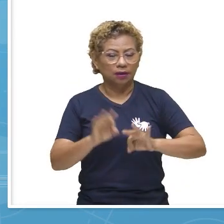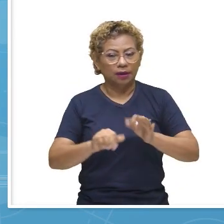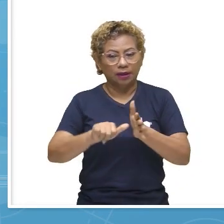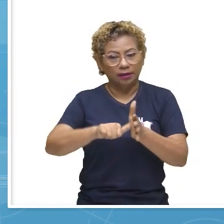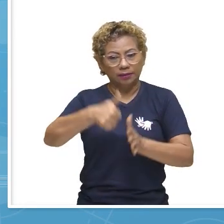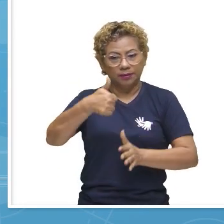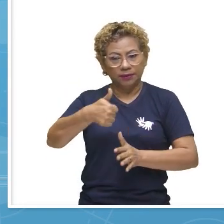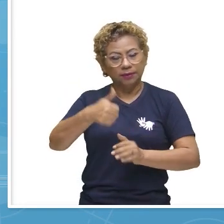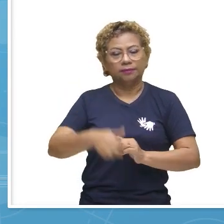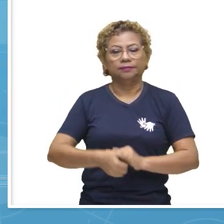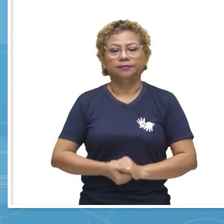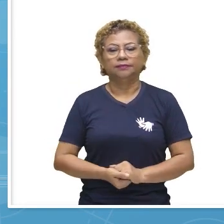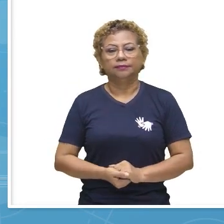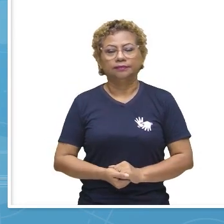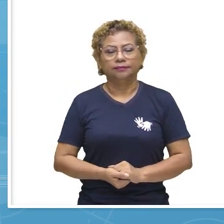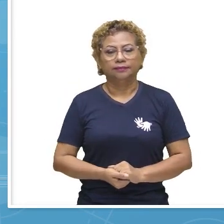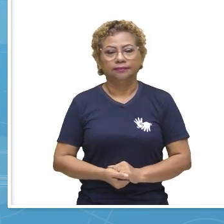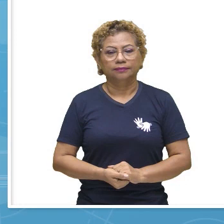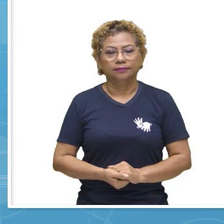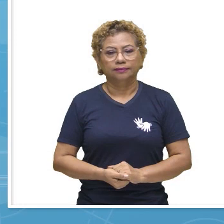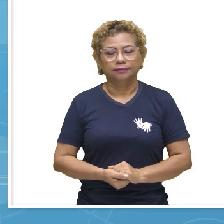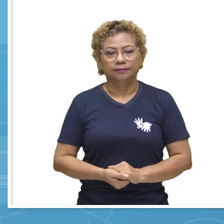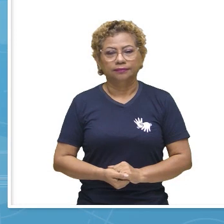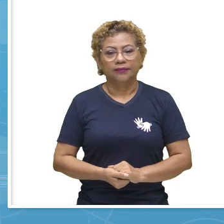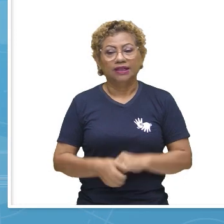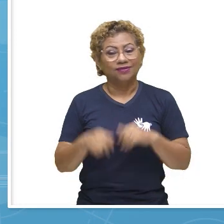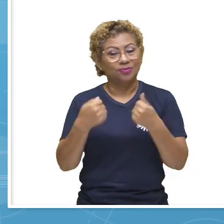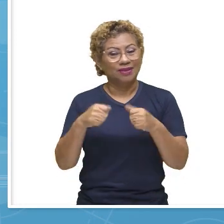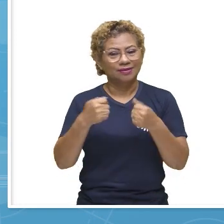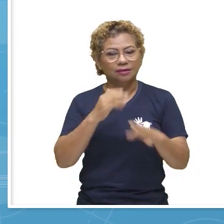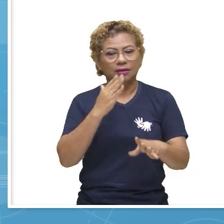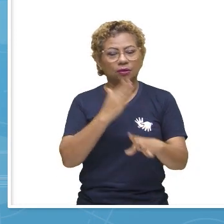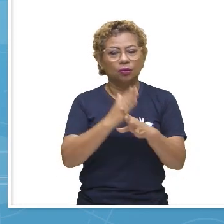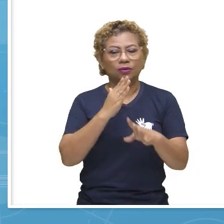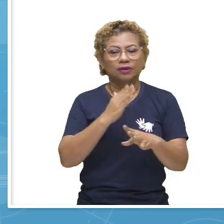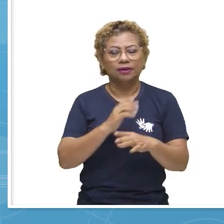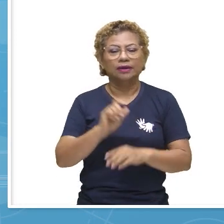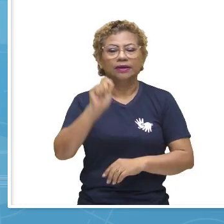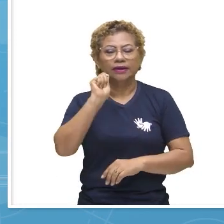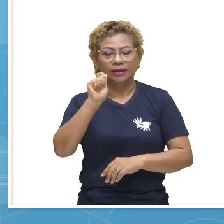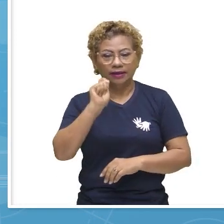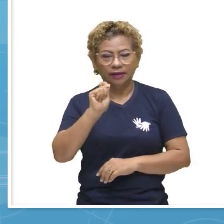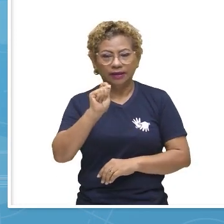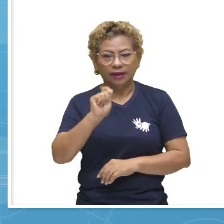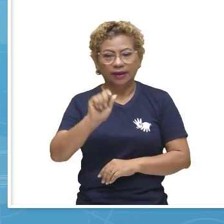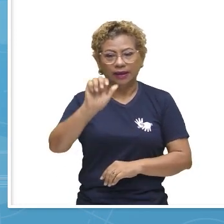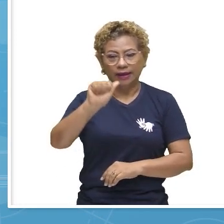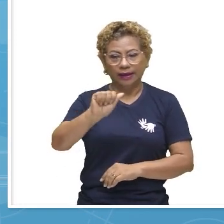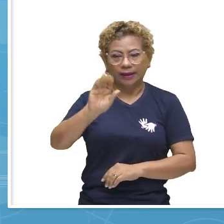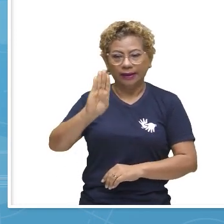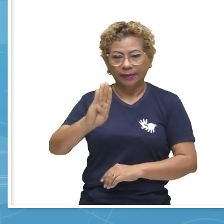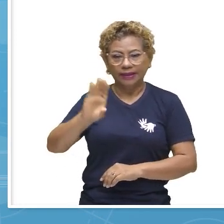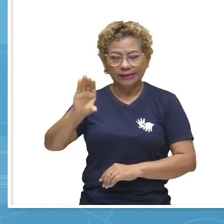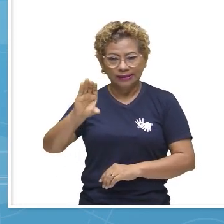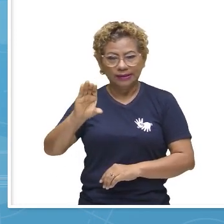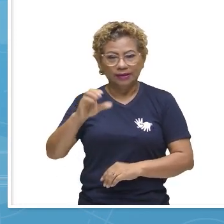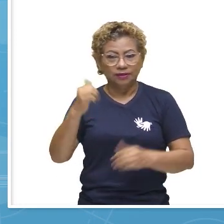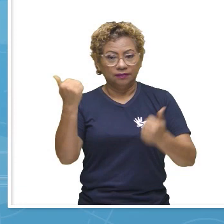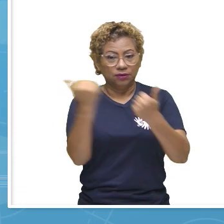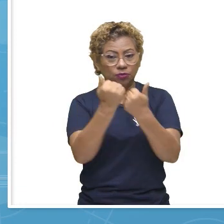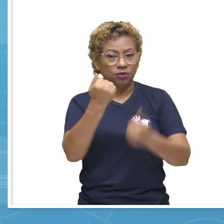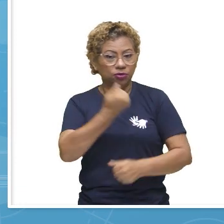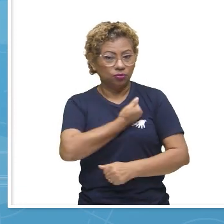só, primeiro vamos encontrar quem é a, B e C. Como é que eu vou encontrar a, B e C, professora? Olhando aqui,